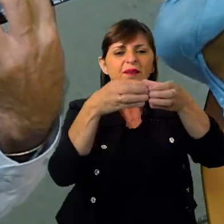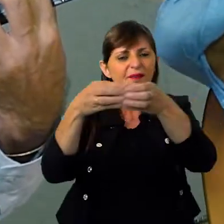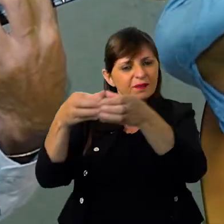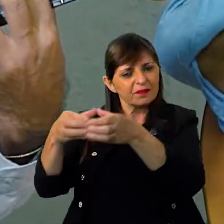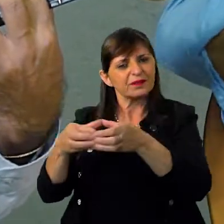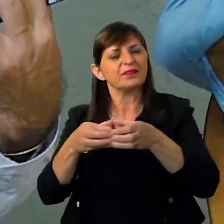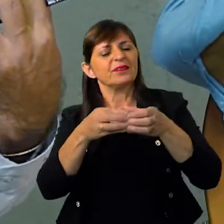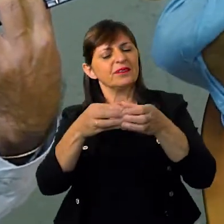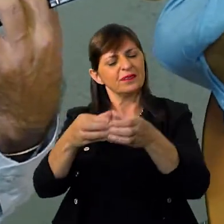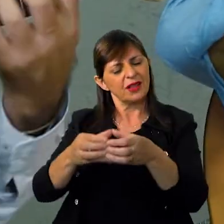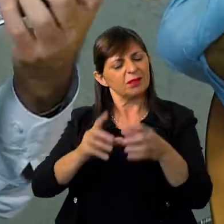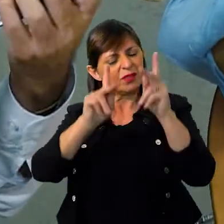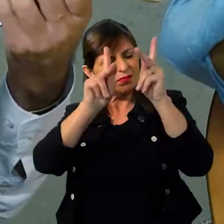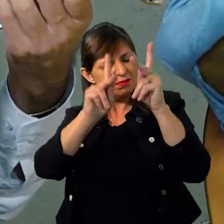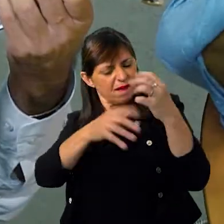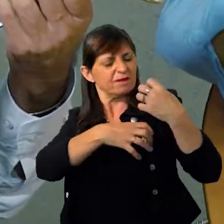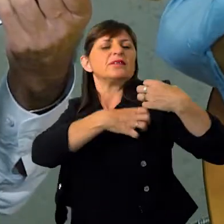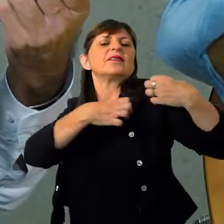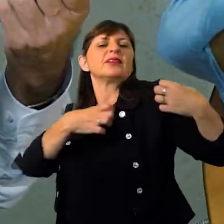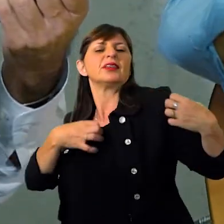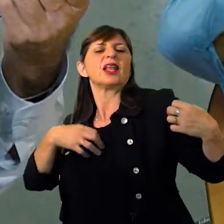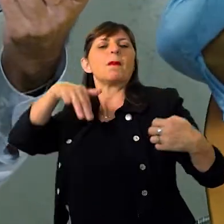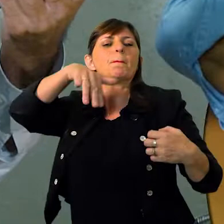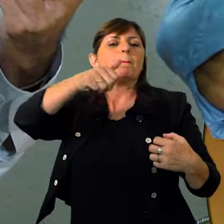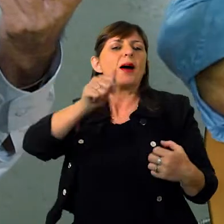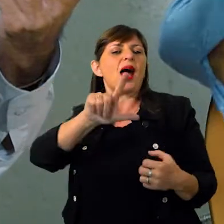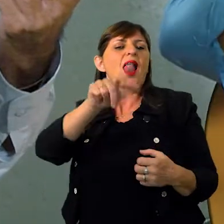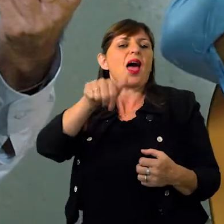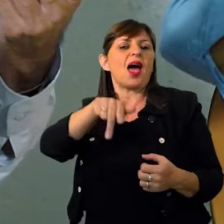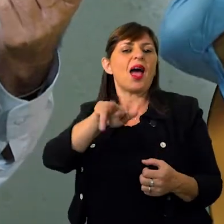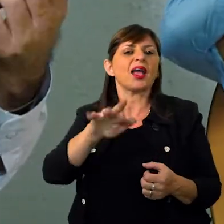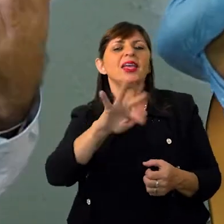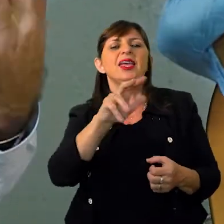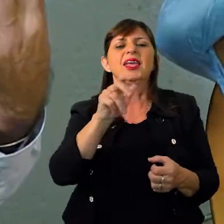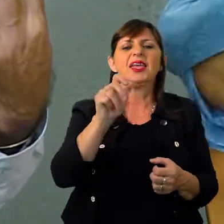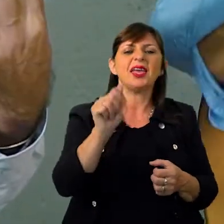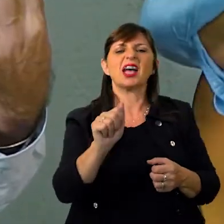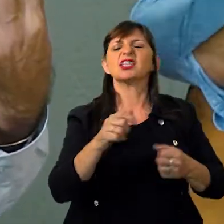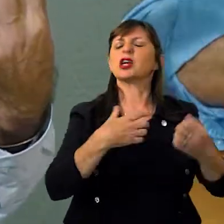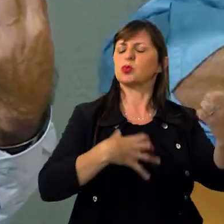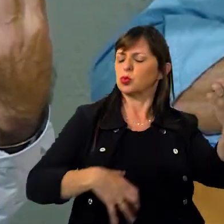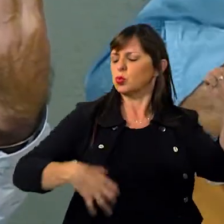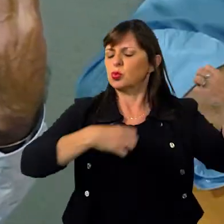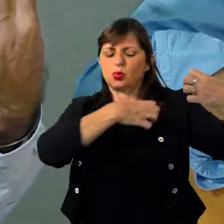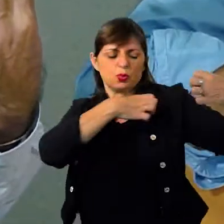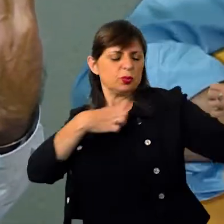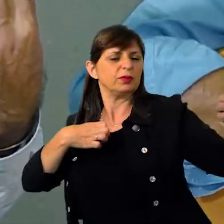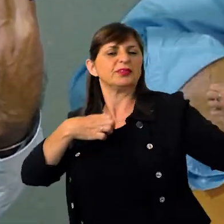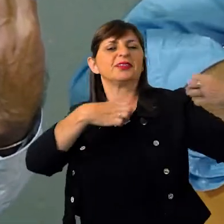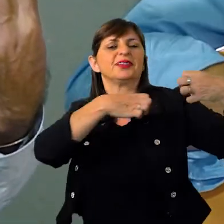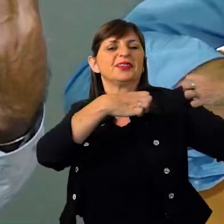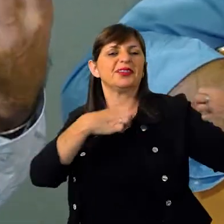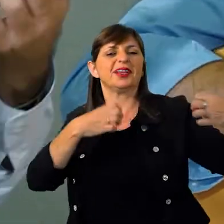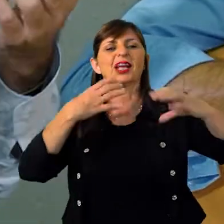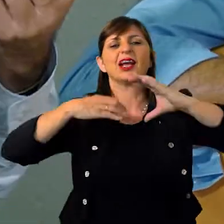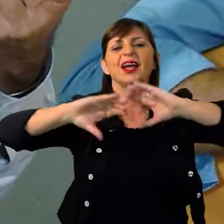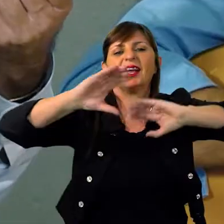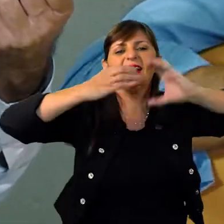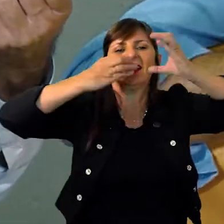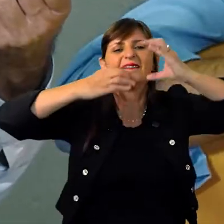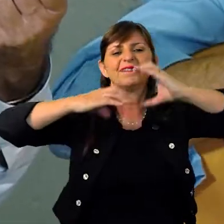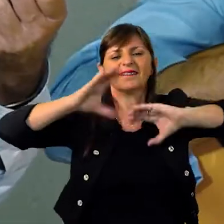vai trazer vai a família vai se cortar o tô morto de cansado o gaiteiro